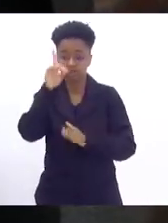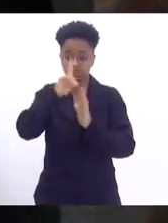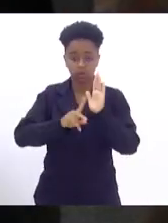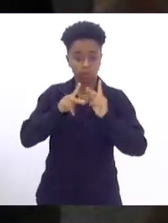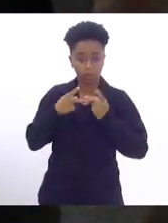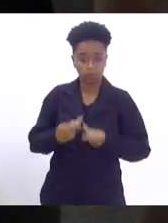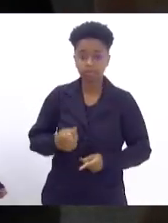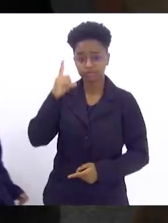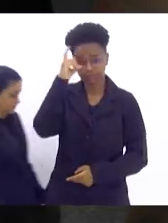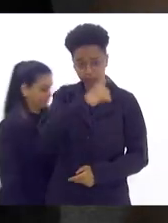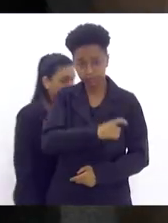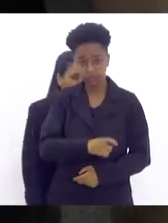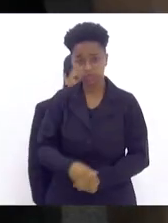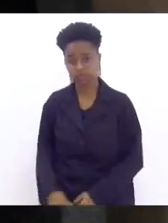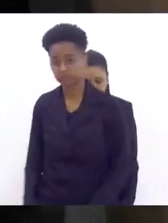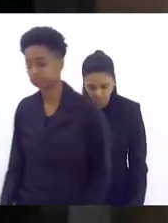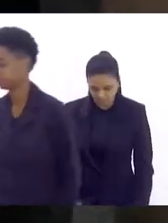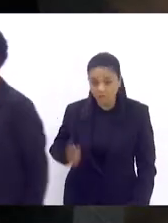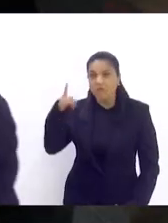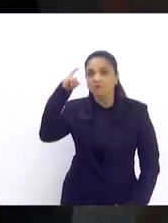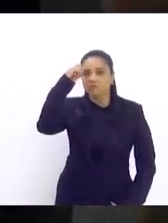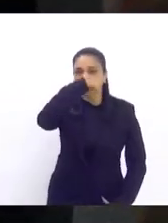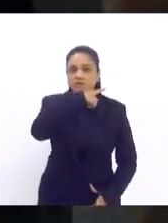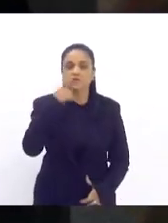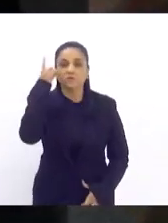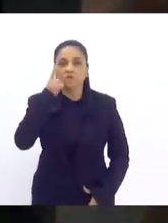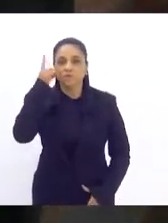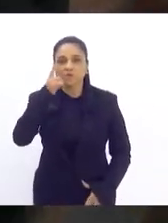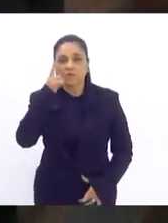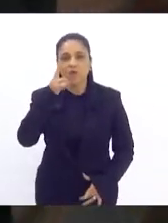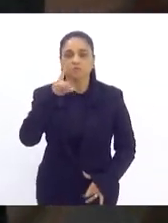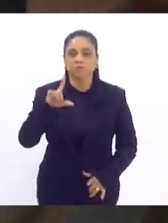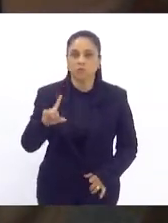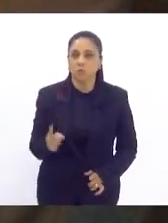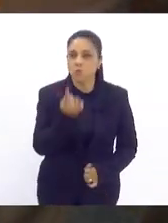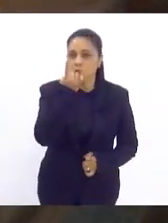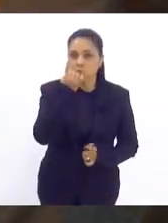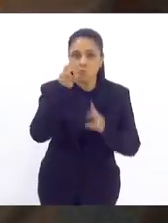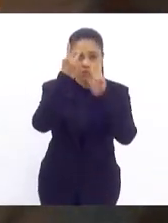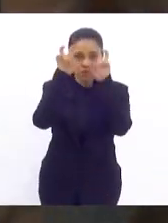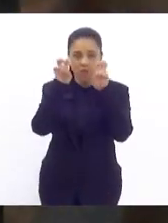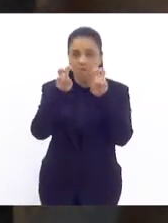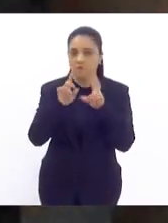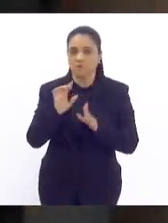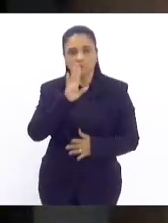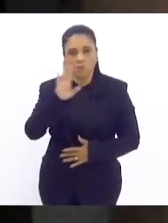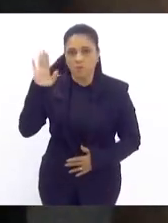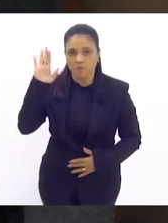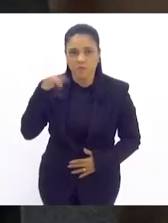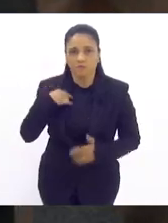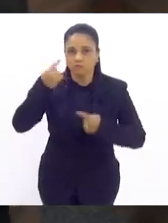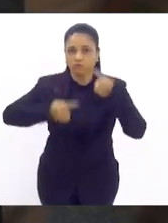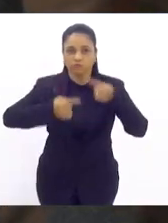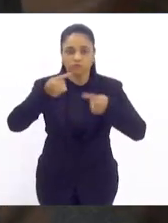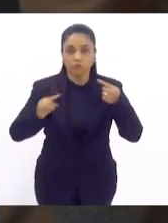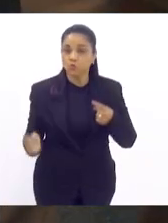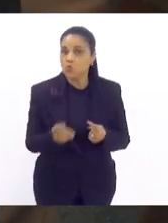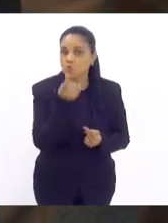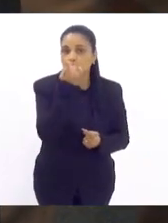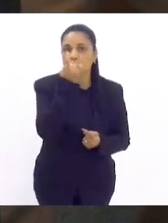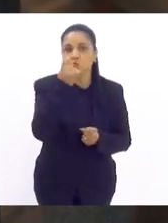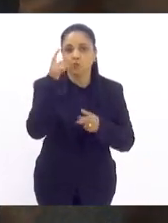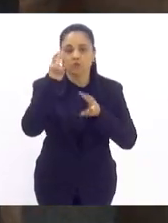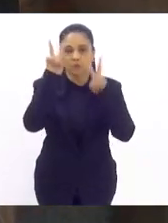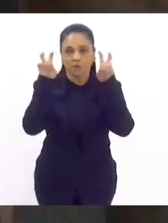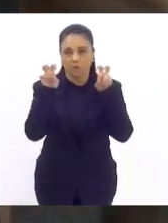muito difícil você ter um deputado deputada que queira dedicar o seu mandato a discutir um único tema